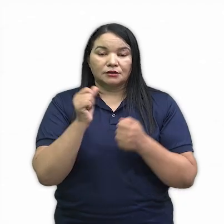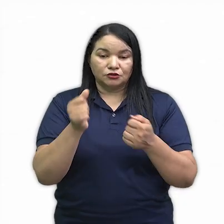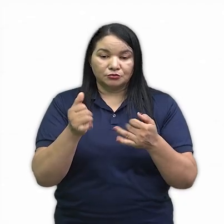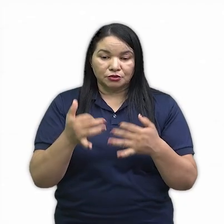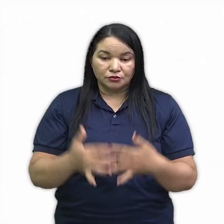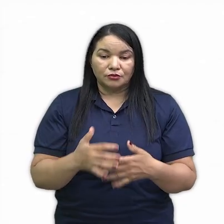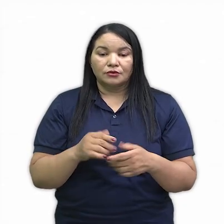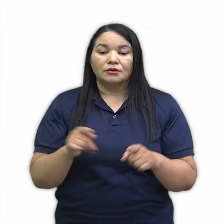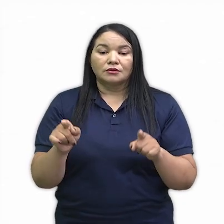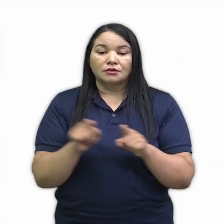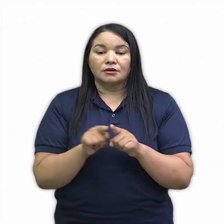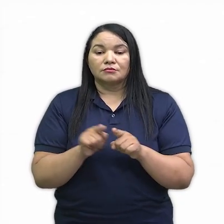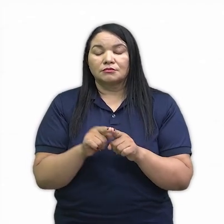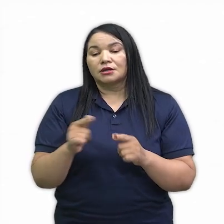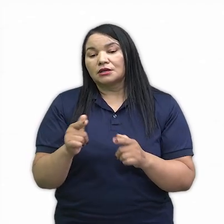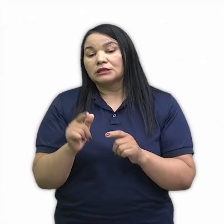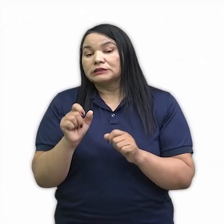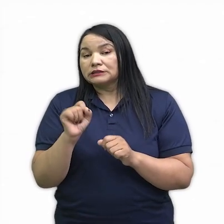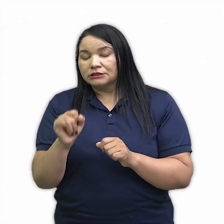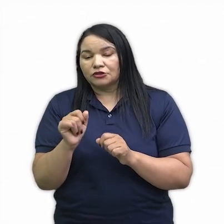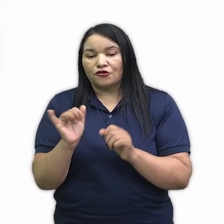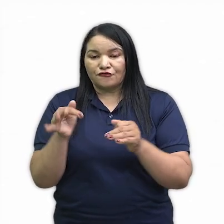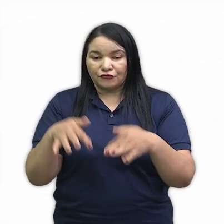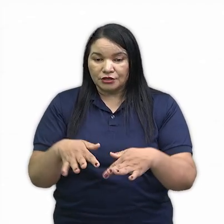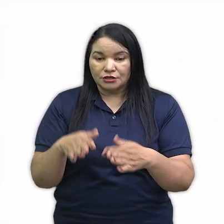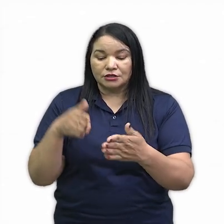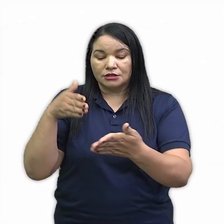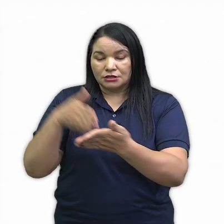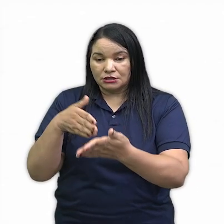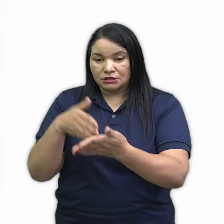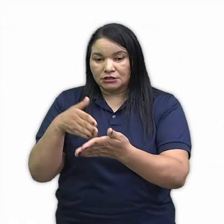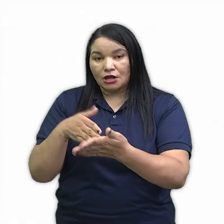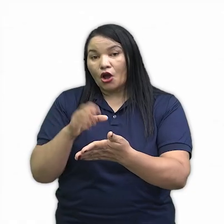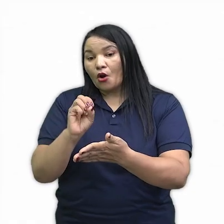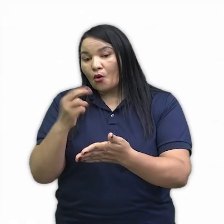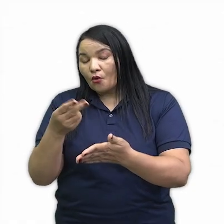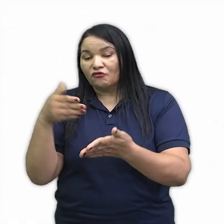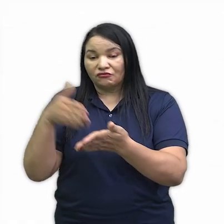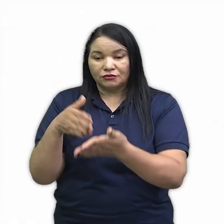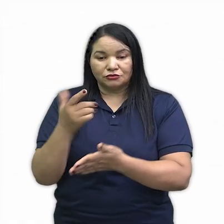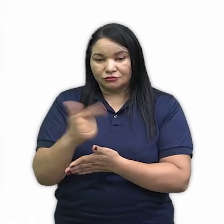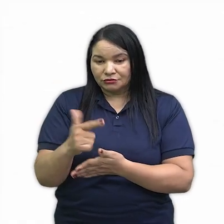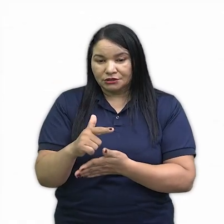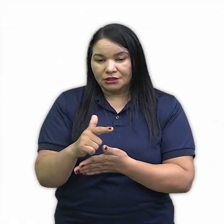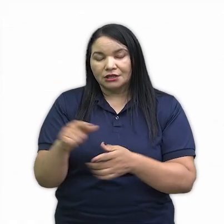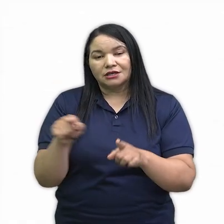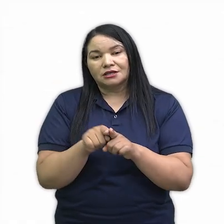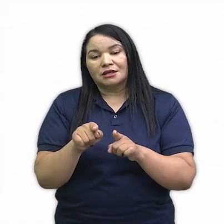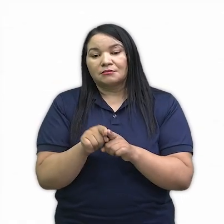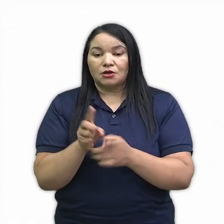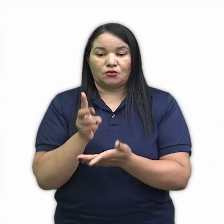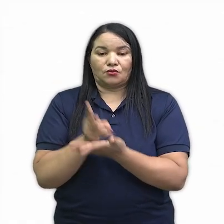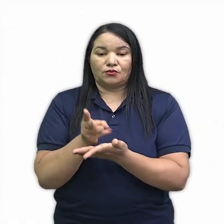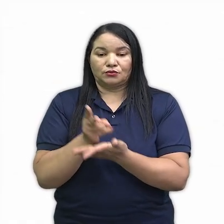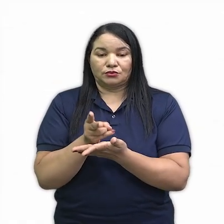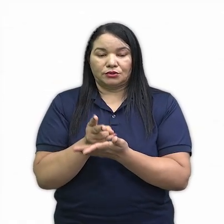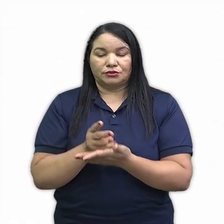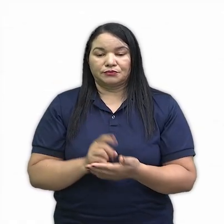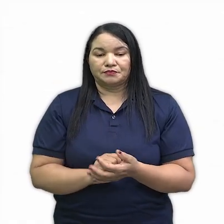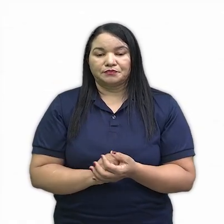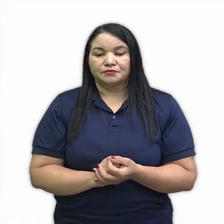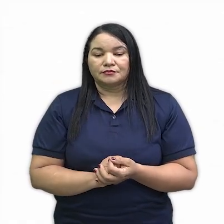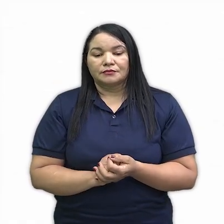da classificação, né? Vimos quando ela é finita ou infinita e também quando ela é